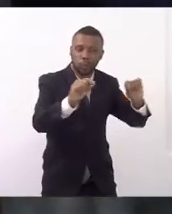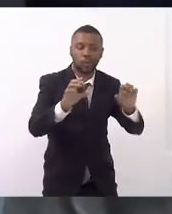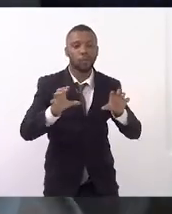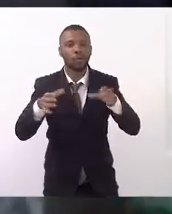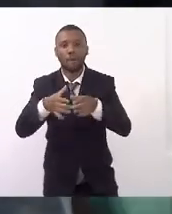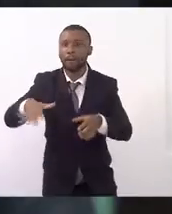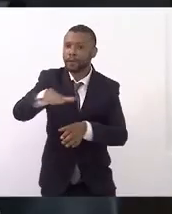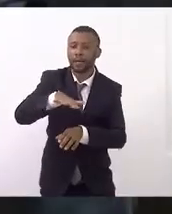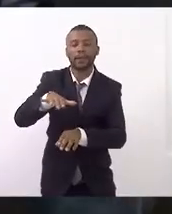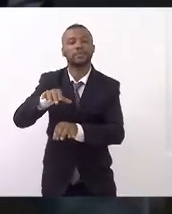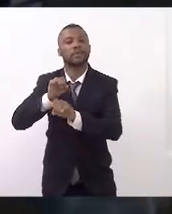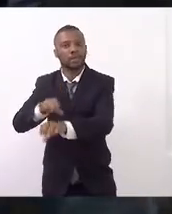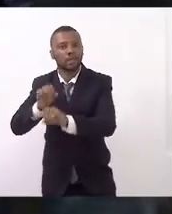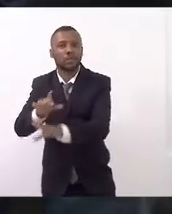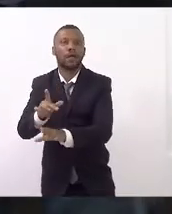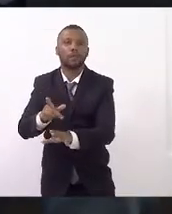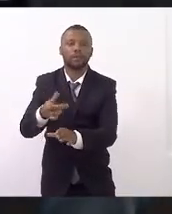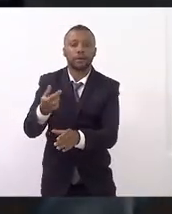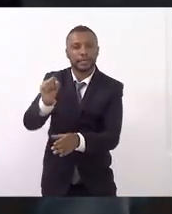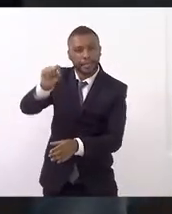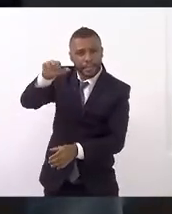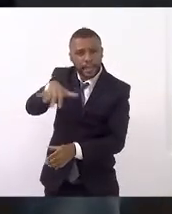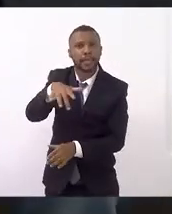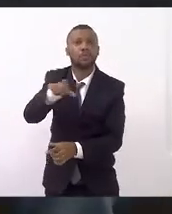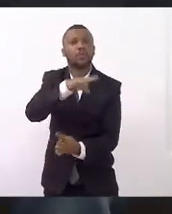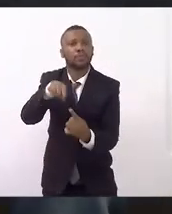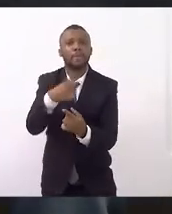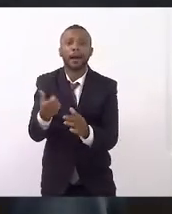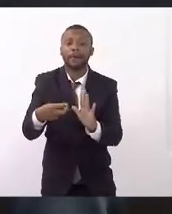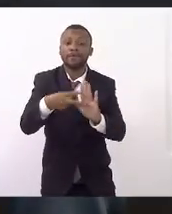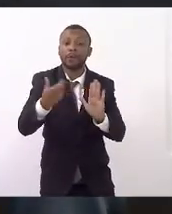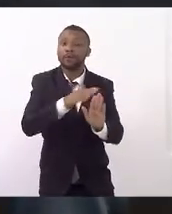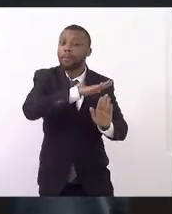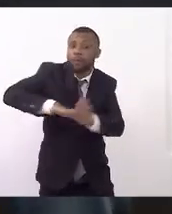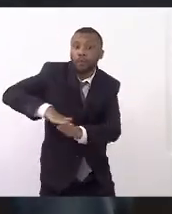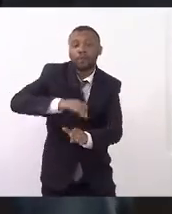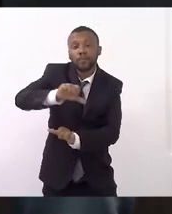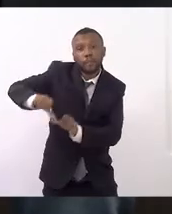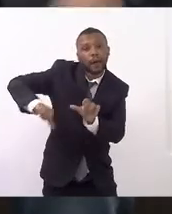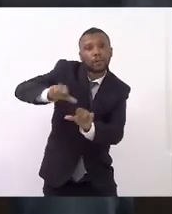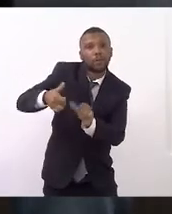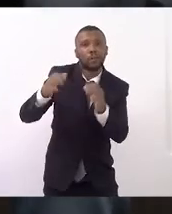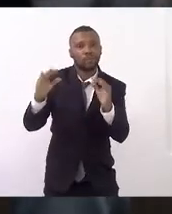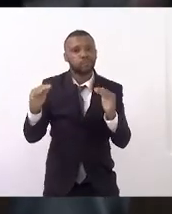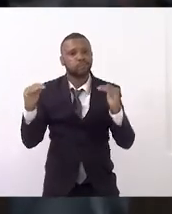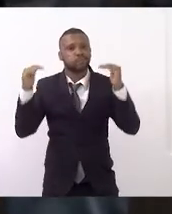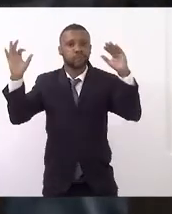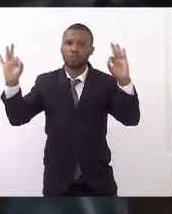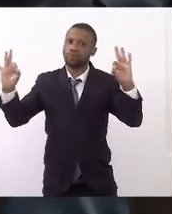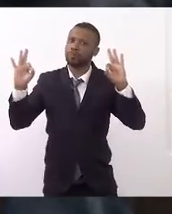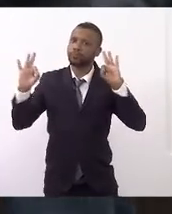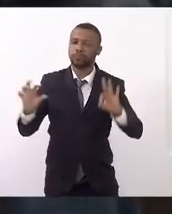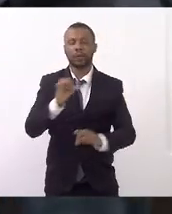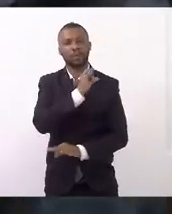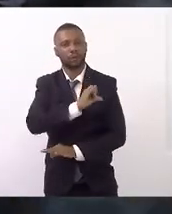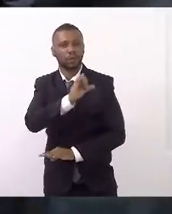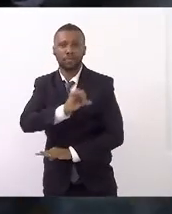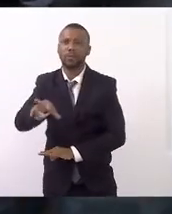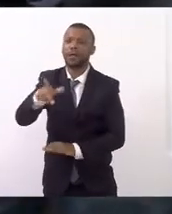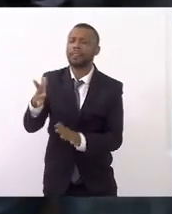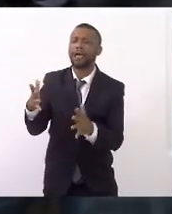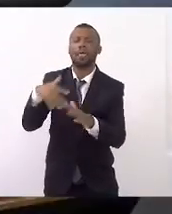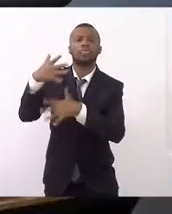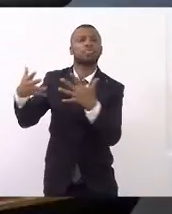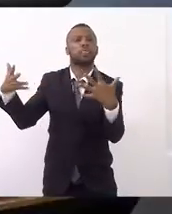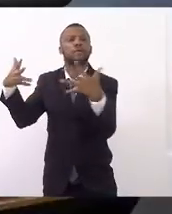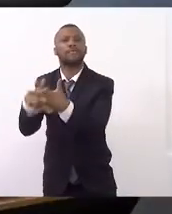encaminhamento é, sim, pela derrubada do veto, para fazer uma reforma de alto nível do Rio de Janeiro, não essa confusão que está acontecendo nas escolas estaduais.